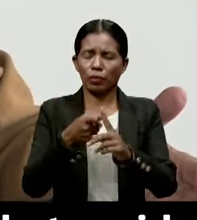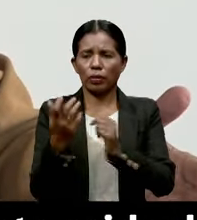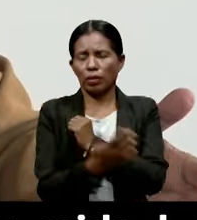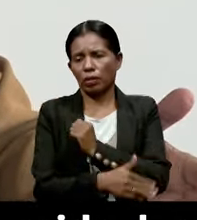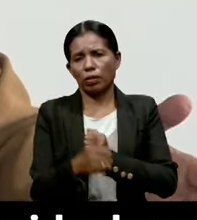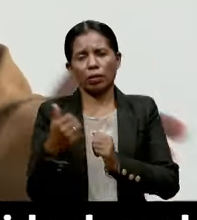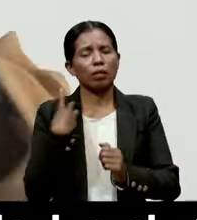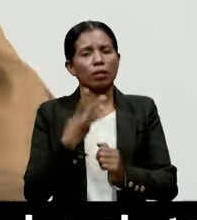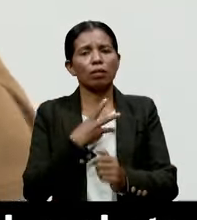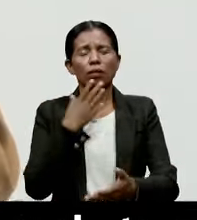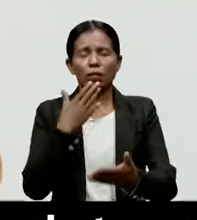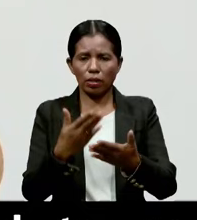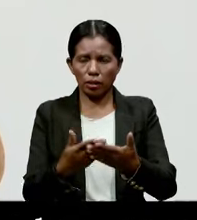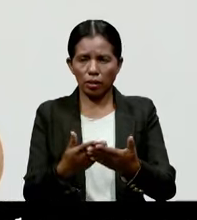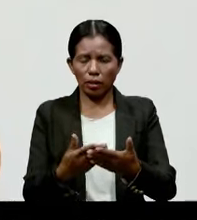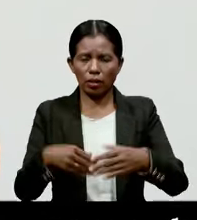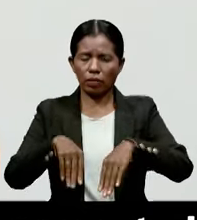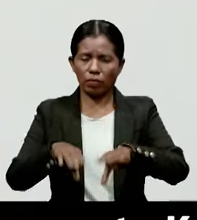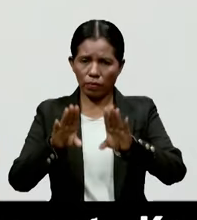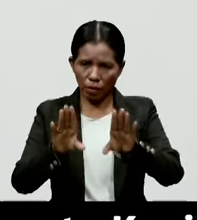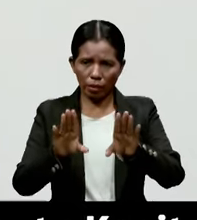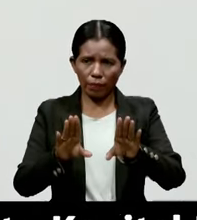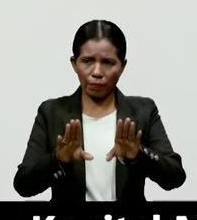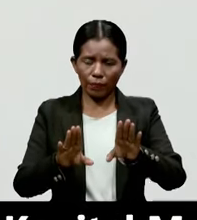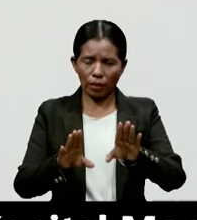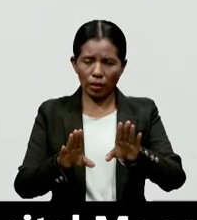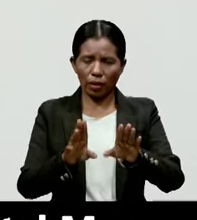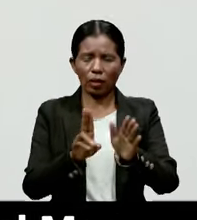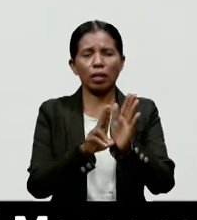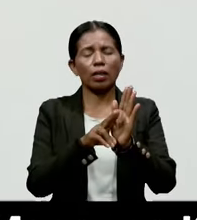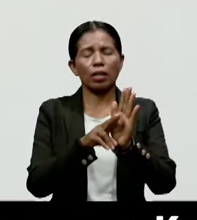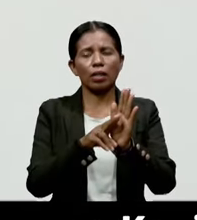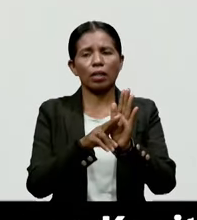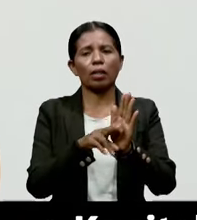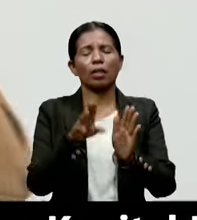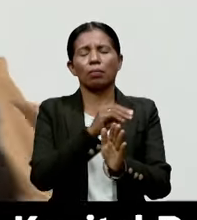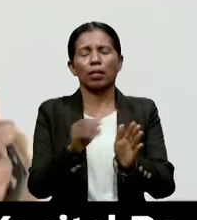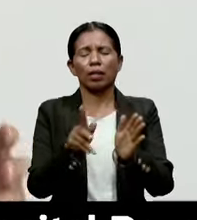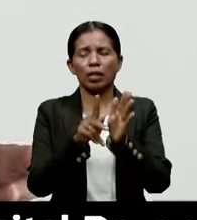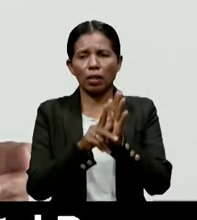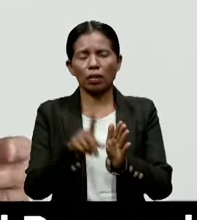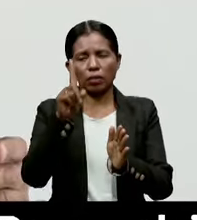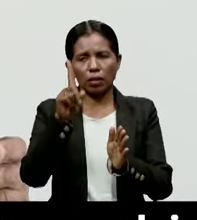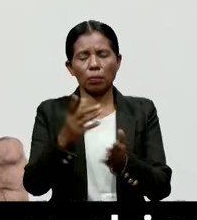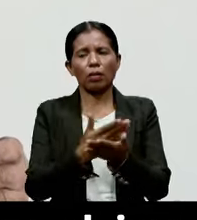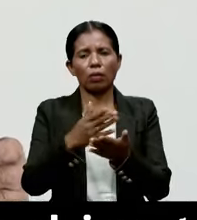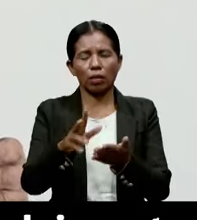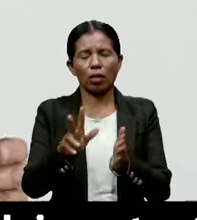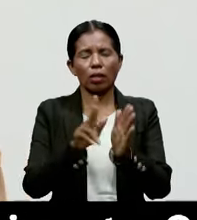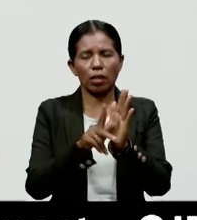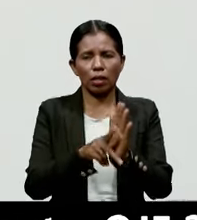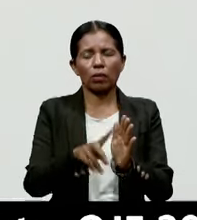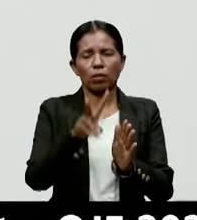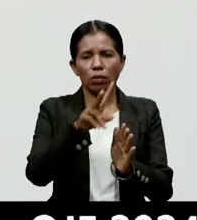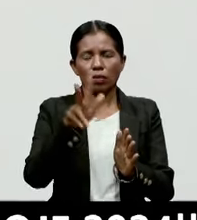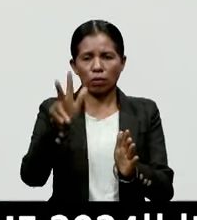tenia qualidade de liur, então, fa, iluida, vele, vele sosa, quilo rua catolo.